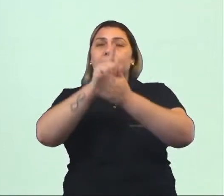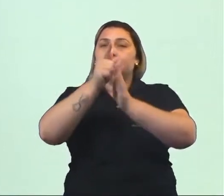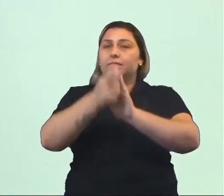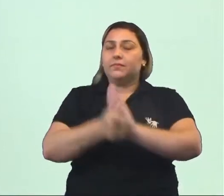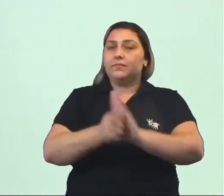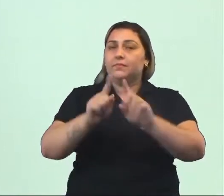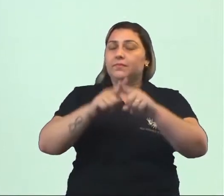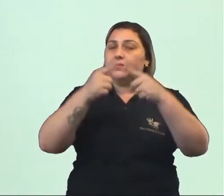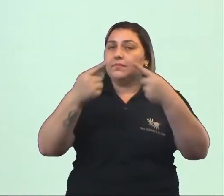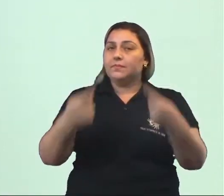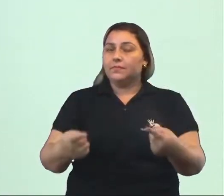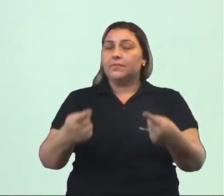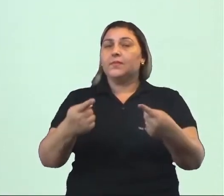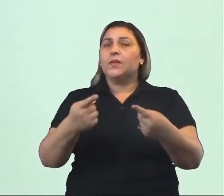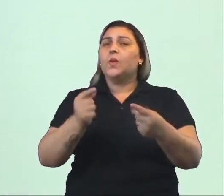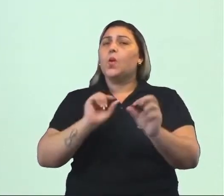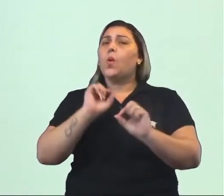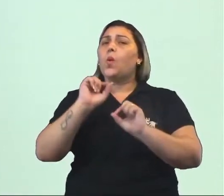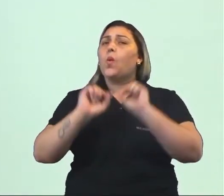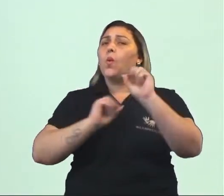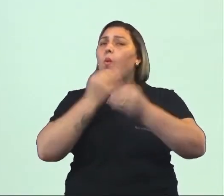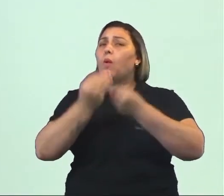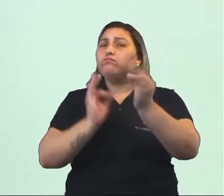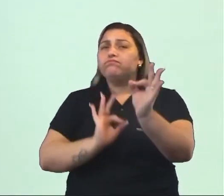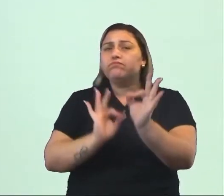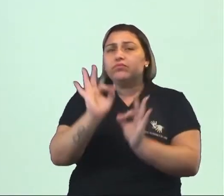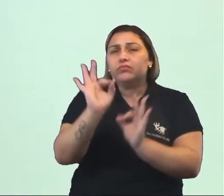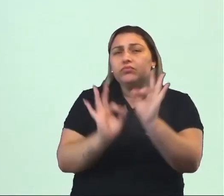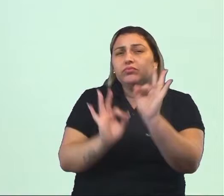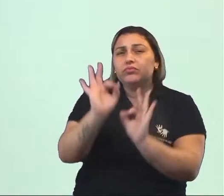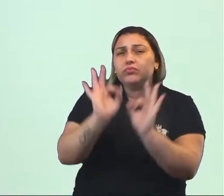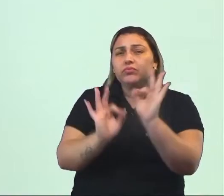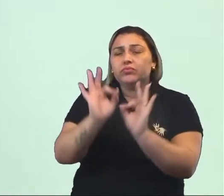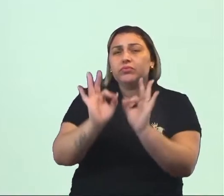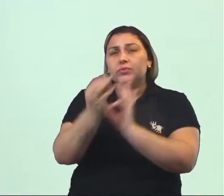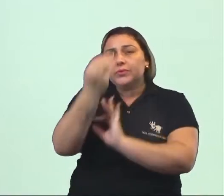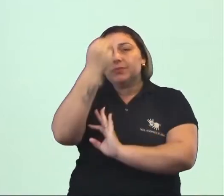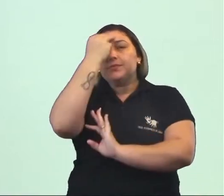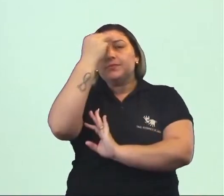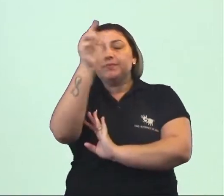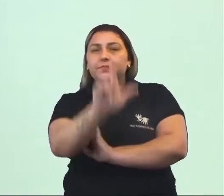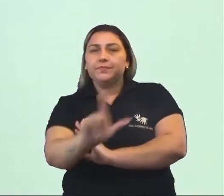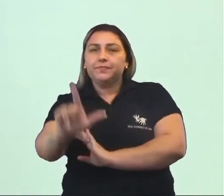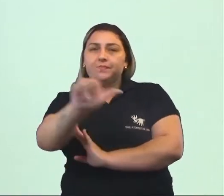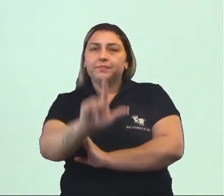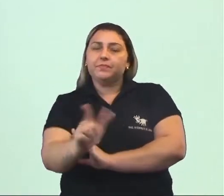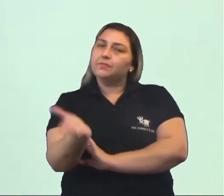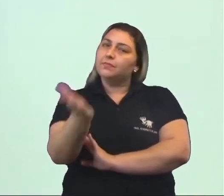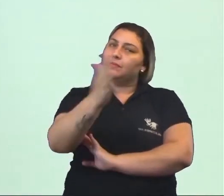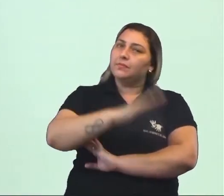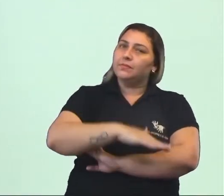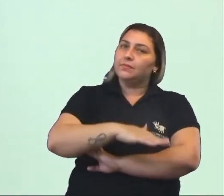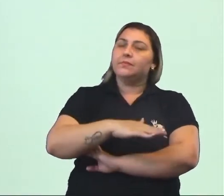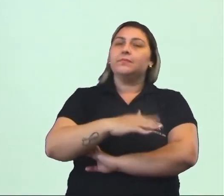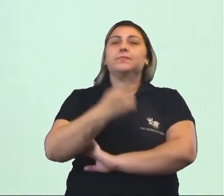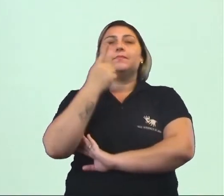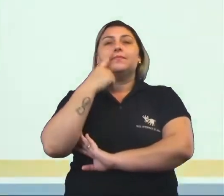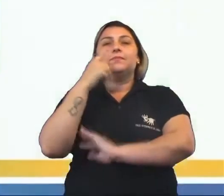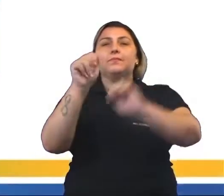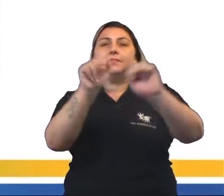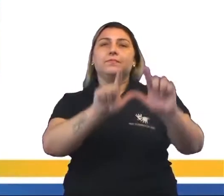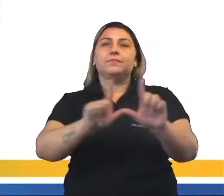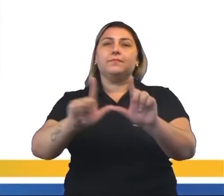gênero, mas como produzi-lo. Como produzir um texto de memórias literárias? Vamos lá? Acompanhe o